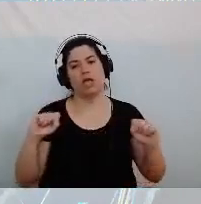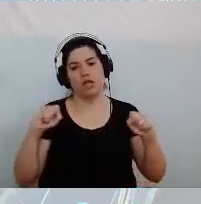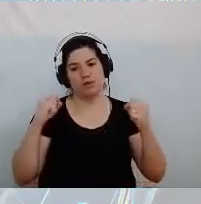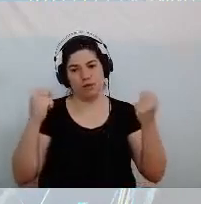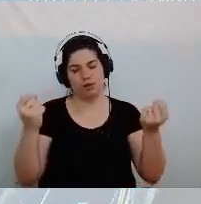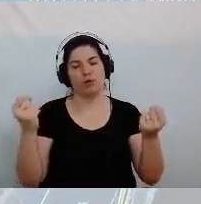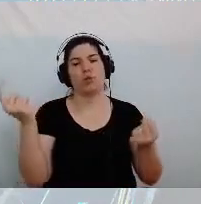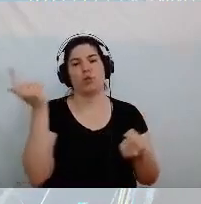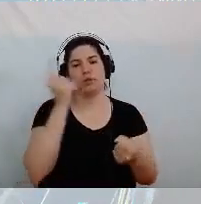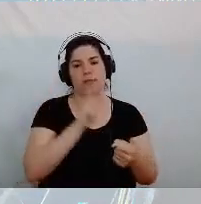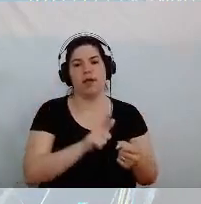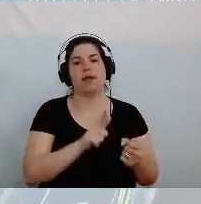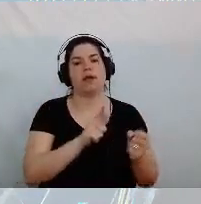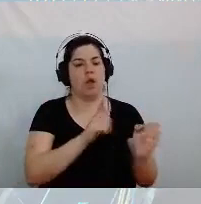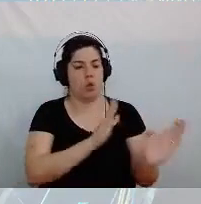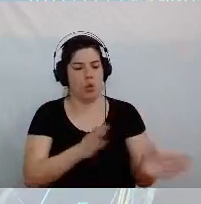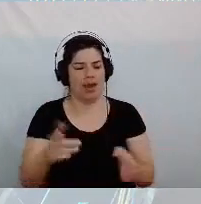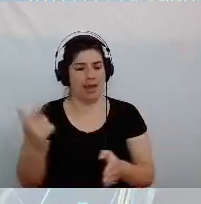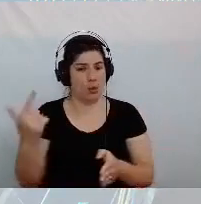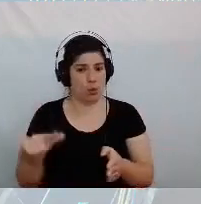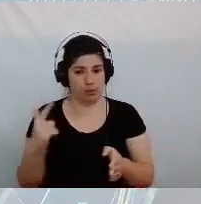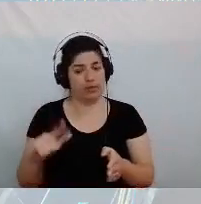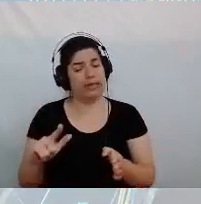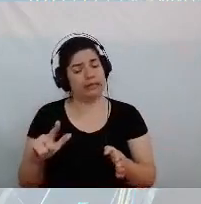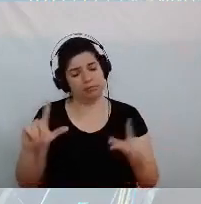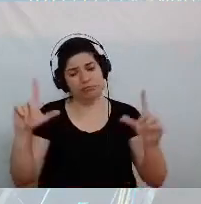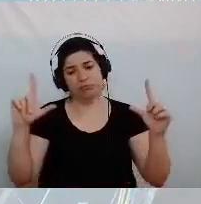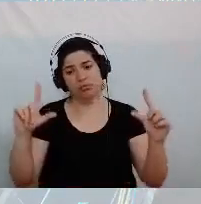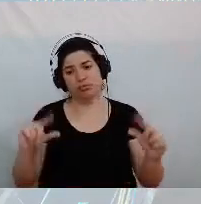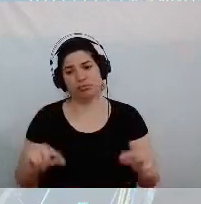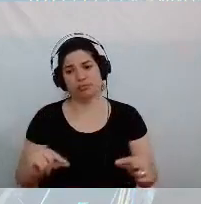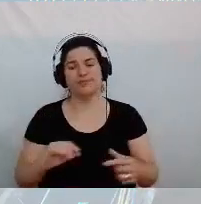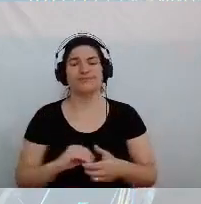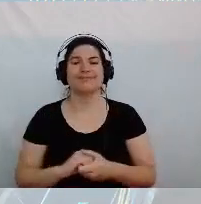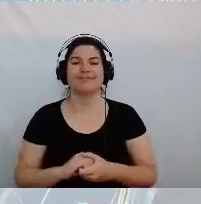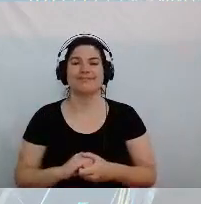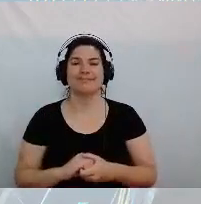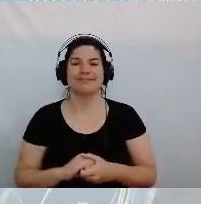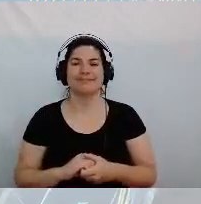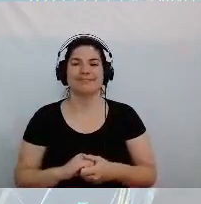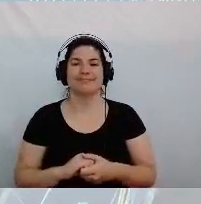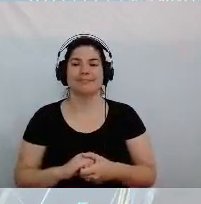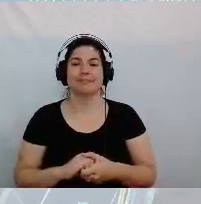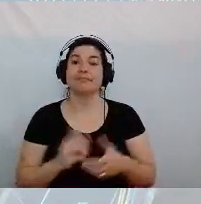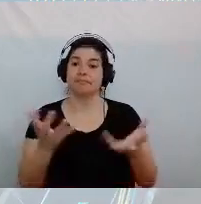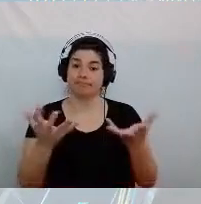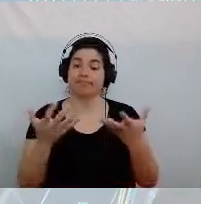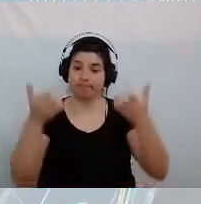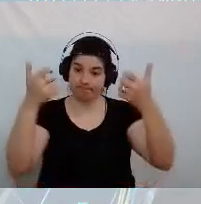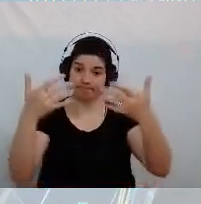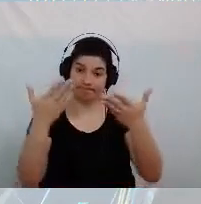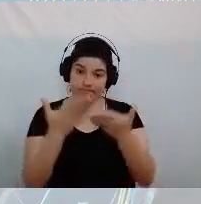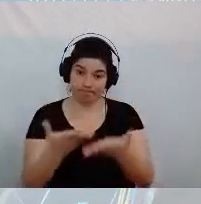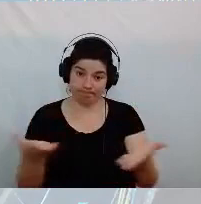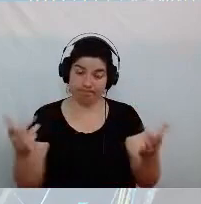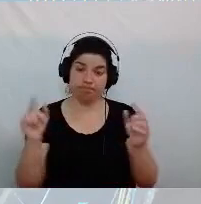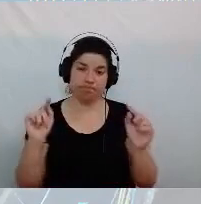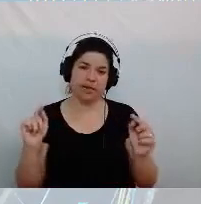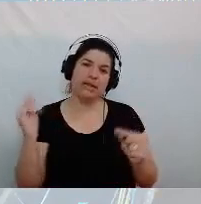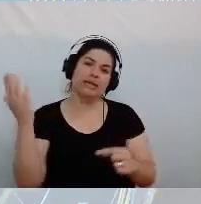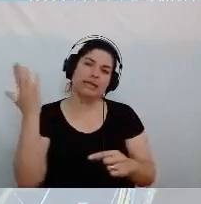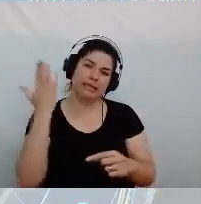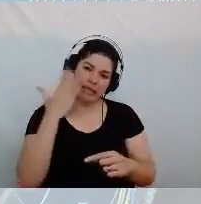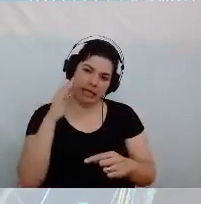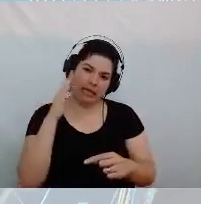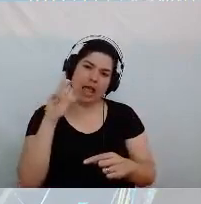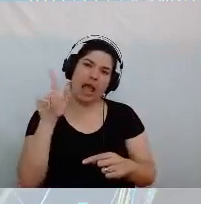a desorganização então eu quero compartilhar com vocês que o entendimento disso